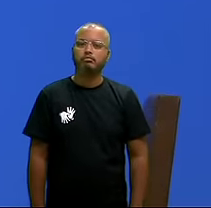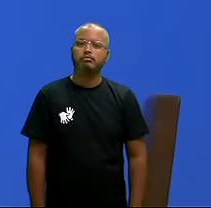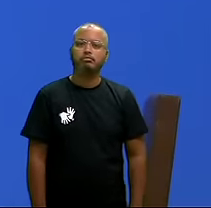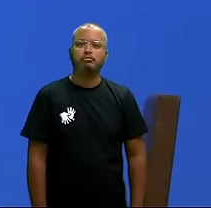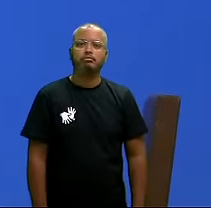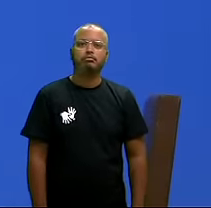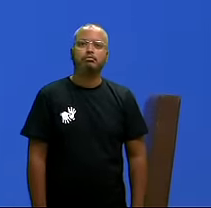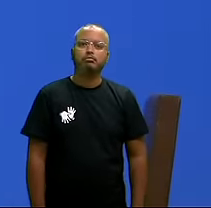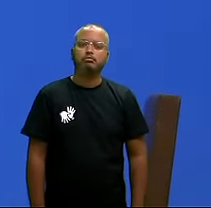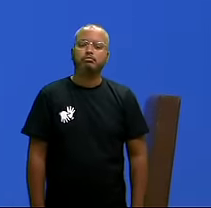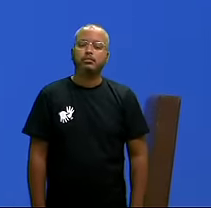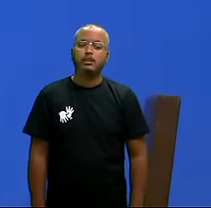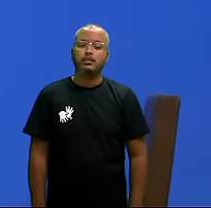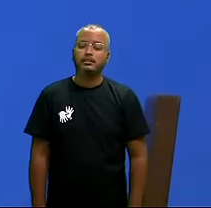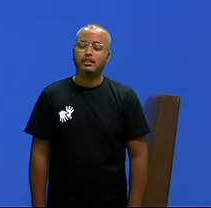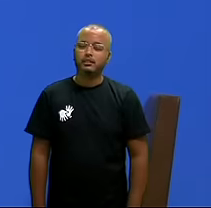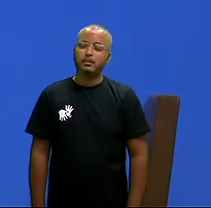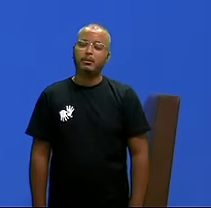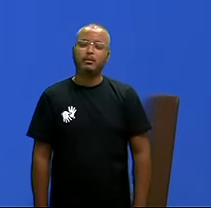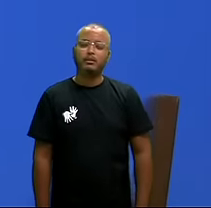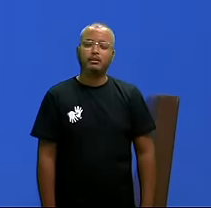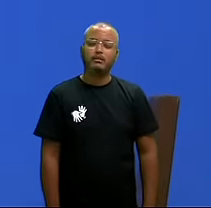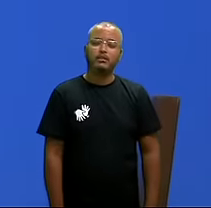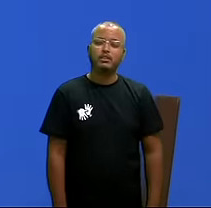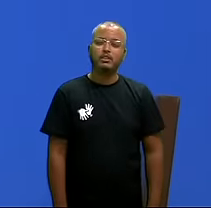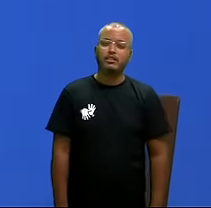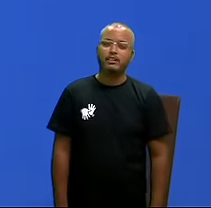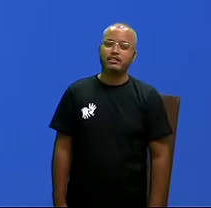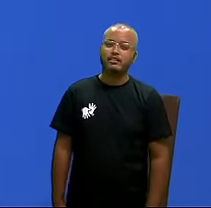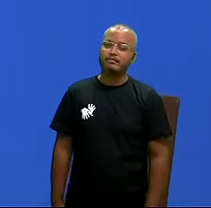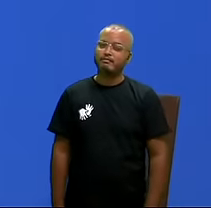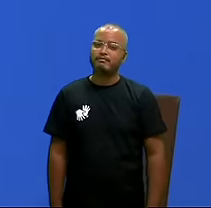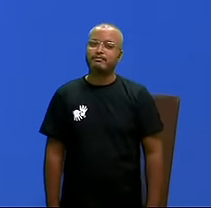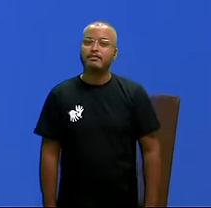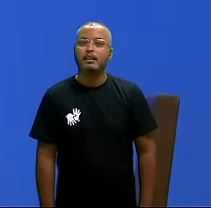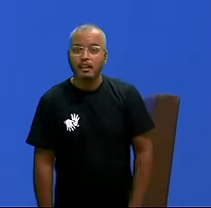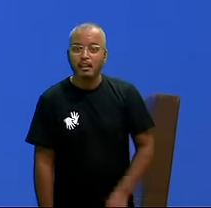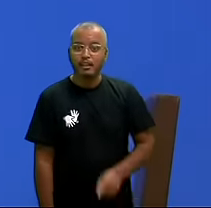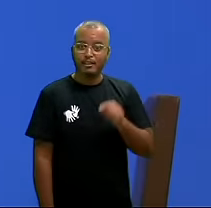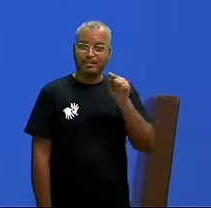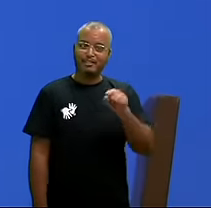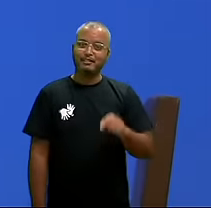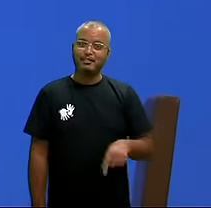É isso que dá certo. É Deus olhar do céu e dizer, meu garoto, do jeito que eu fiz.